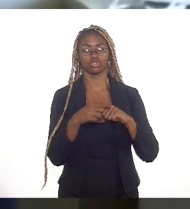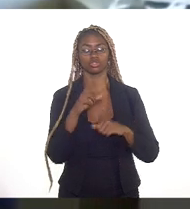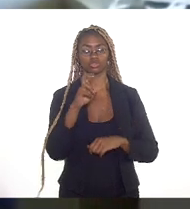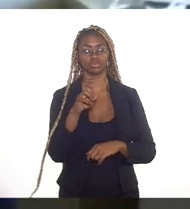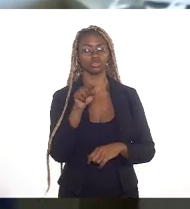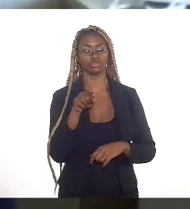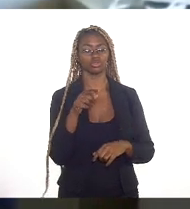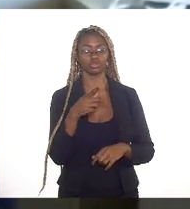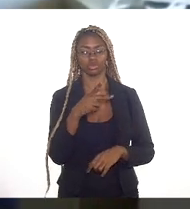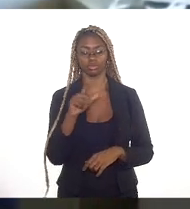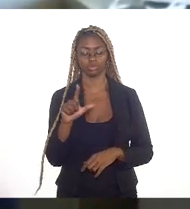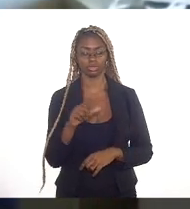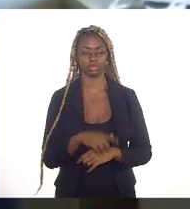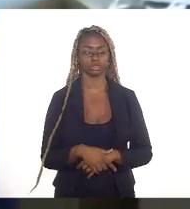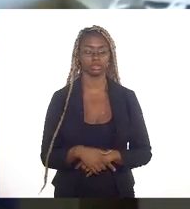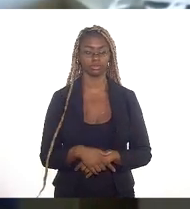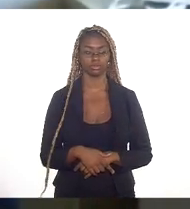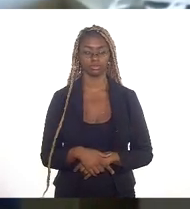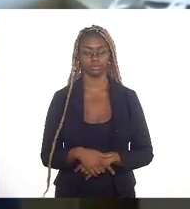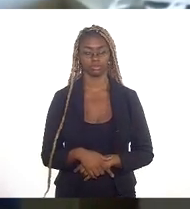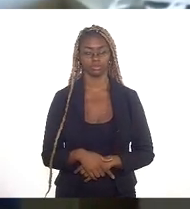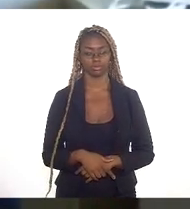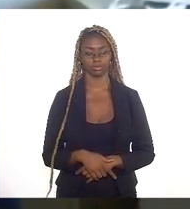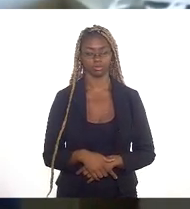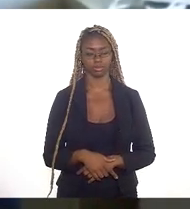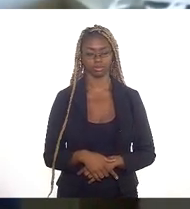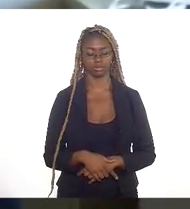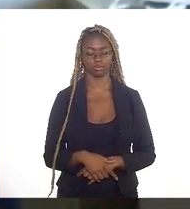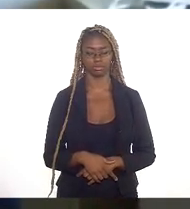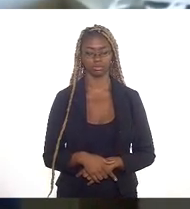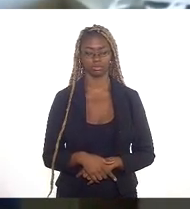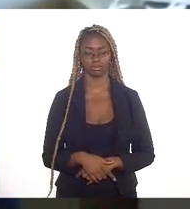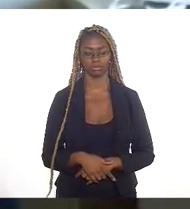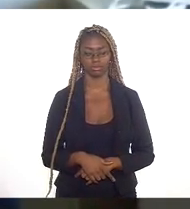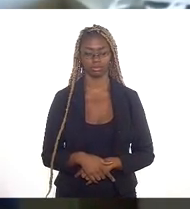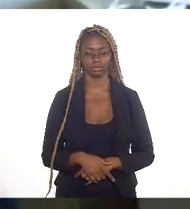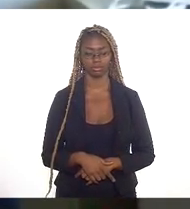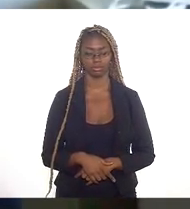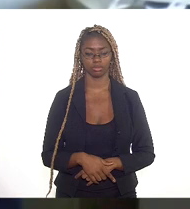presente projeto. É o parecer, senhor presidente.